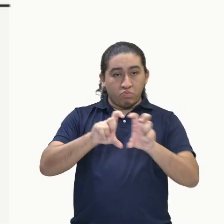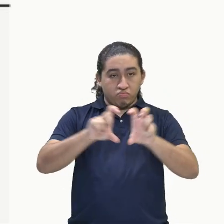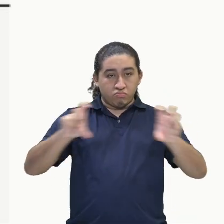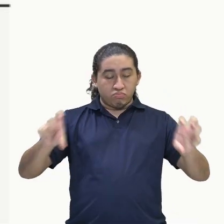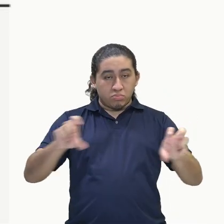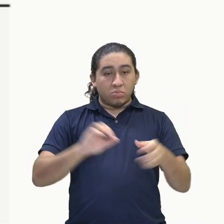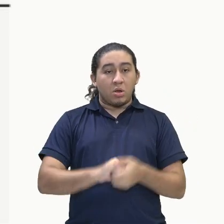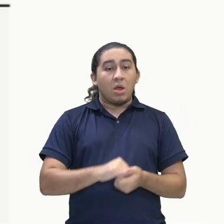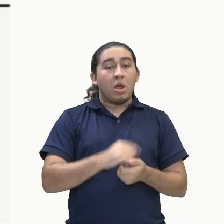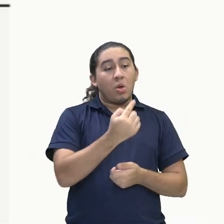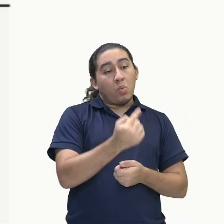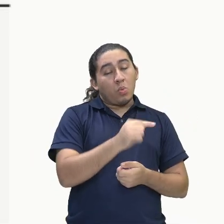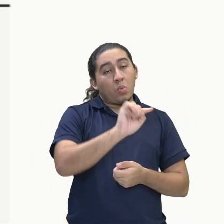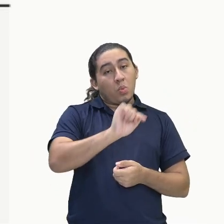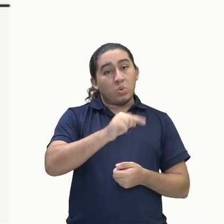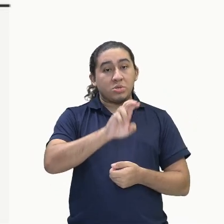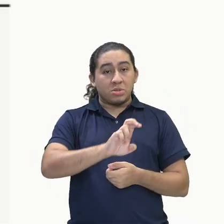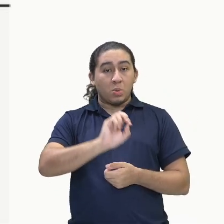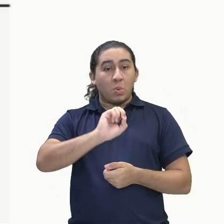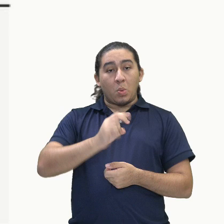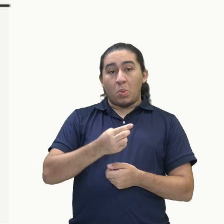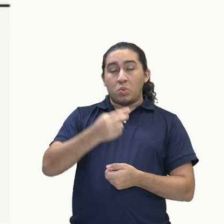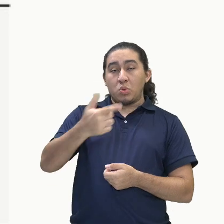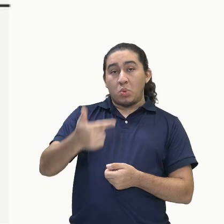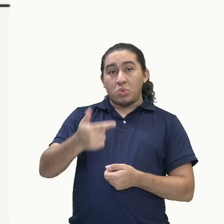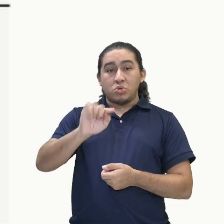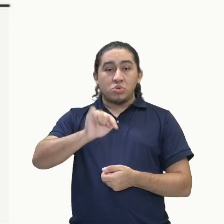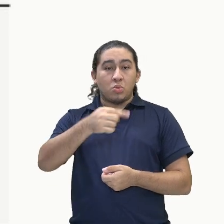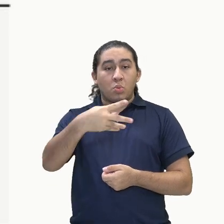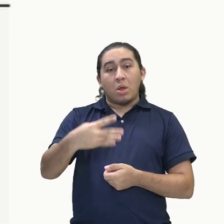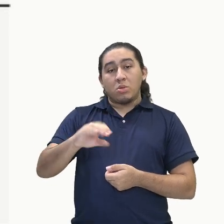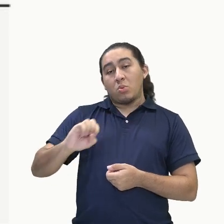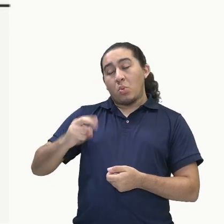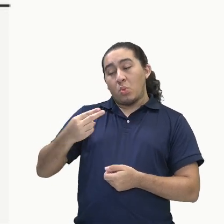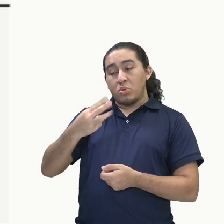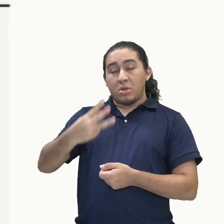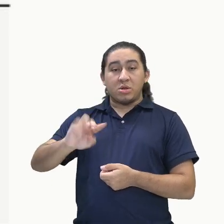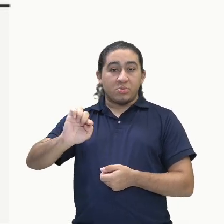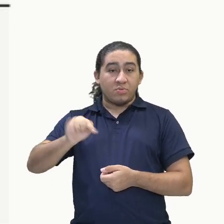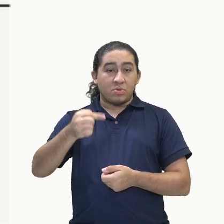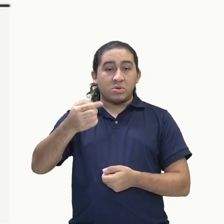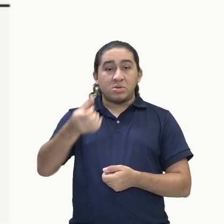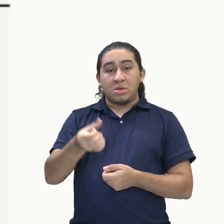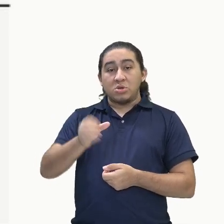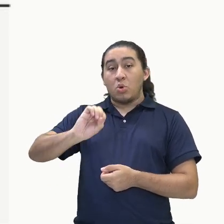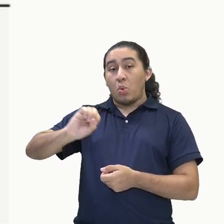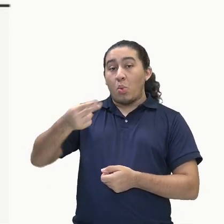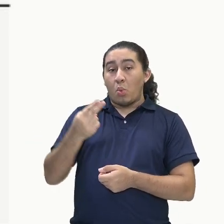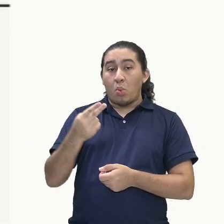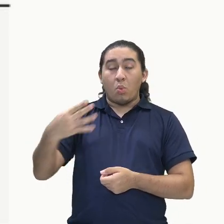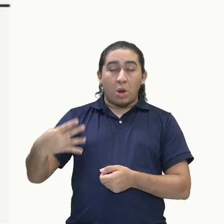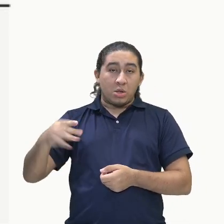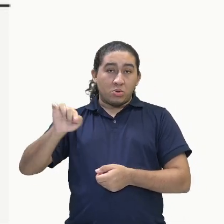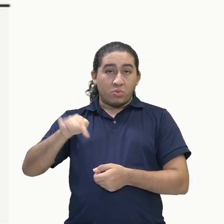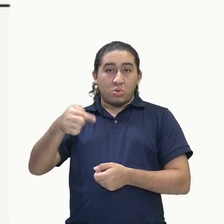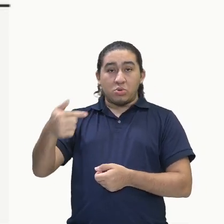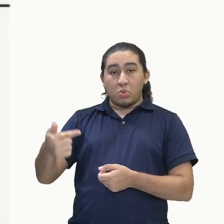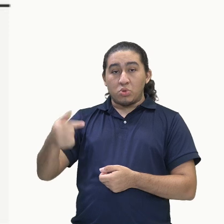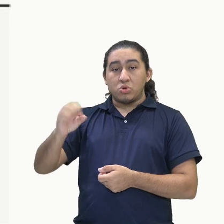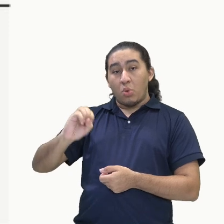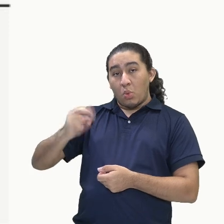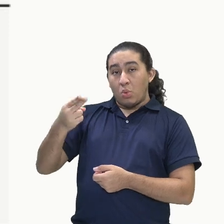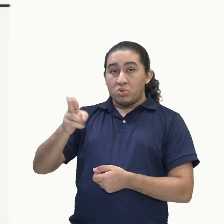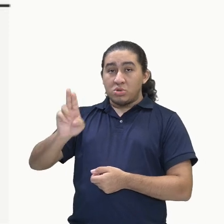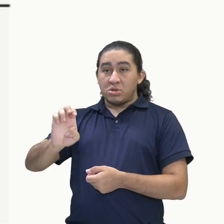que pode ser 1 e 5, 2 e 4, 3 e 3, 4 e 2, 5 e